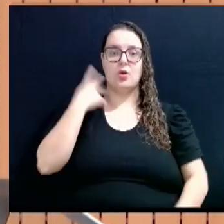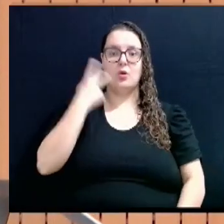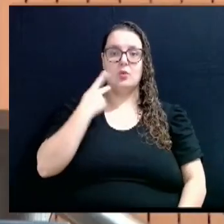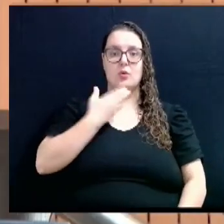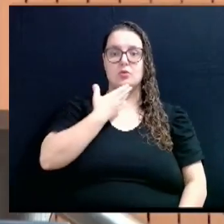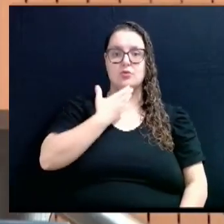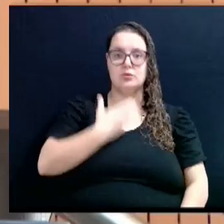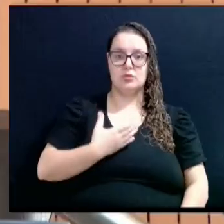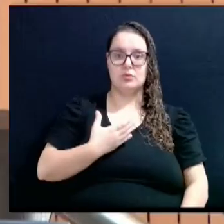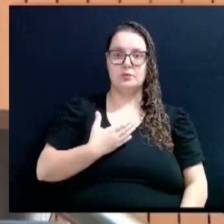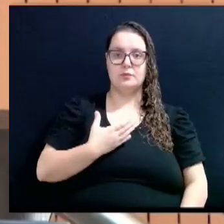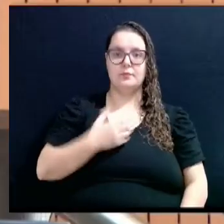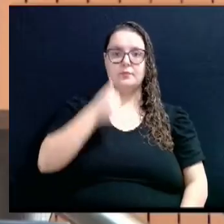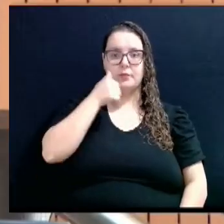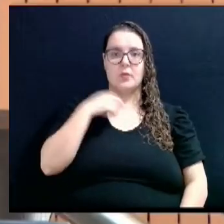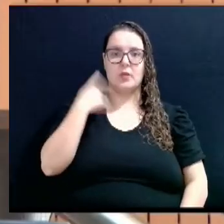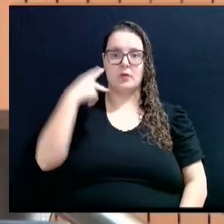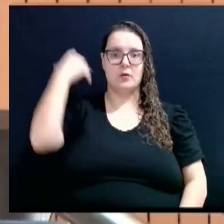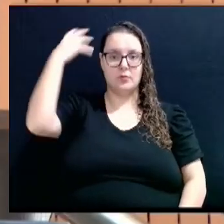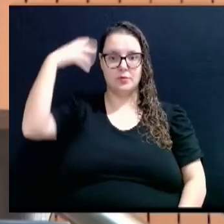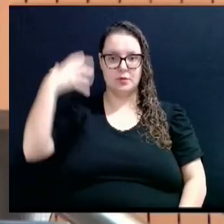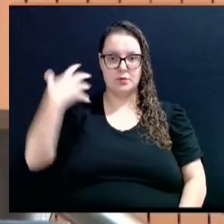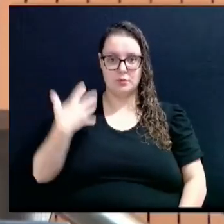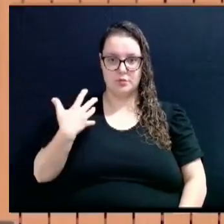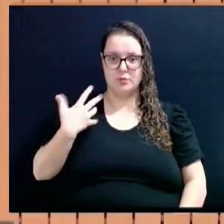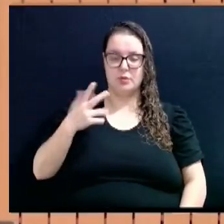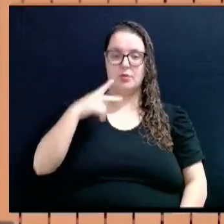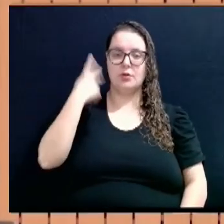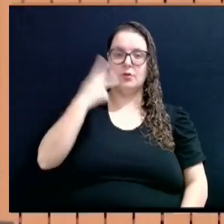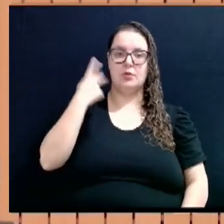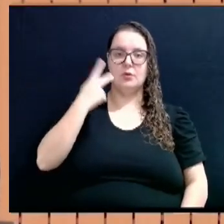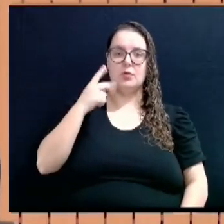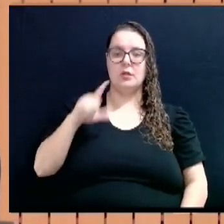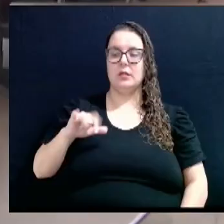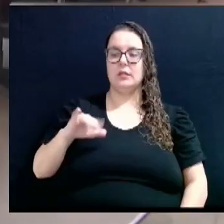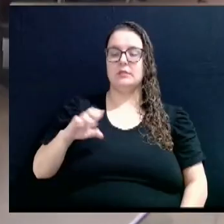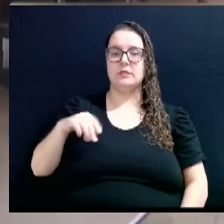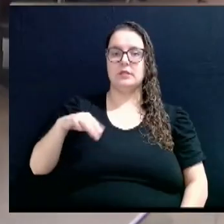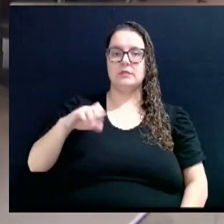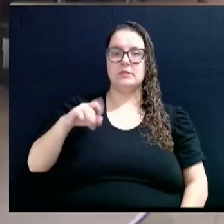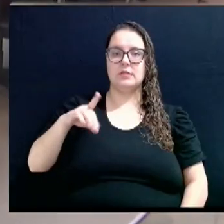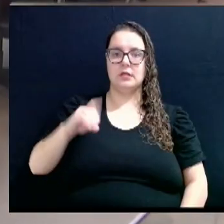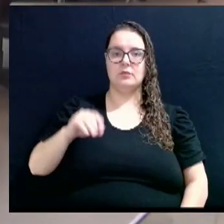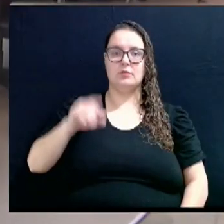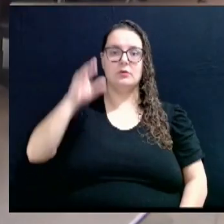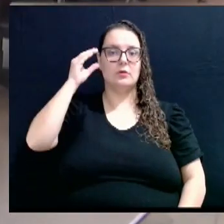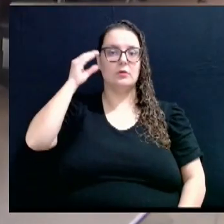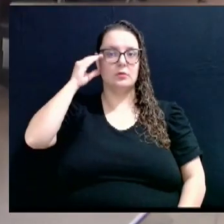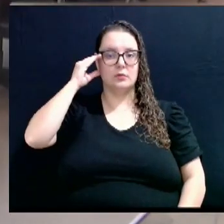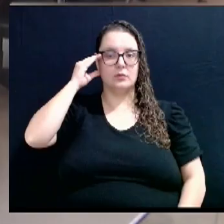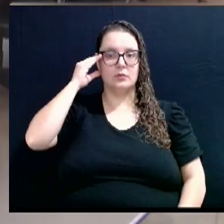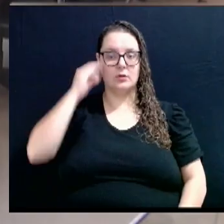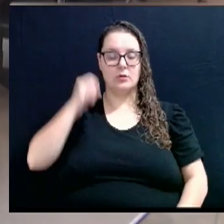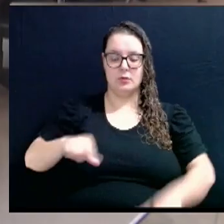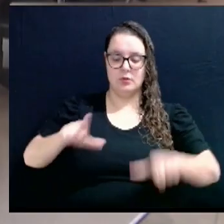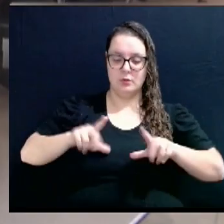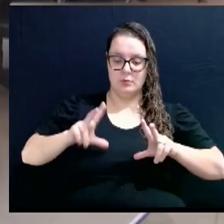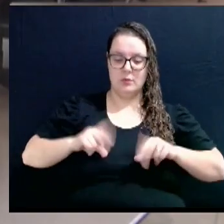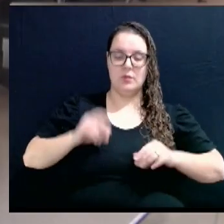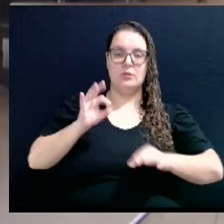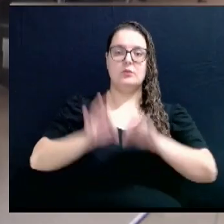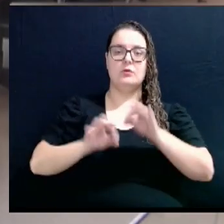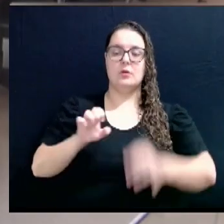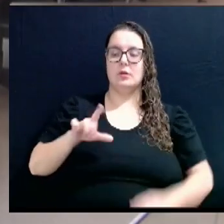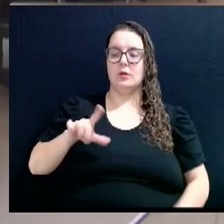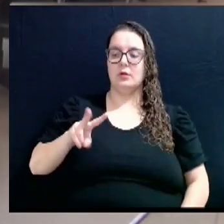a vereadora Guida Calisto e o vereador licenciado Luiz Cirilo. O diploma de mérito jurídico Elvino Silva